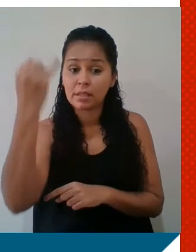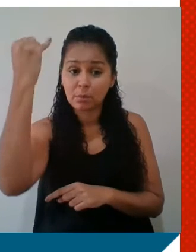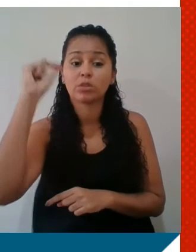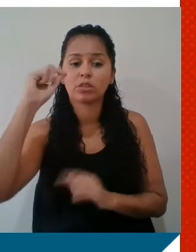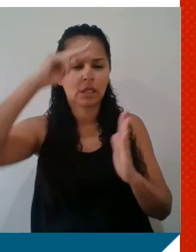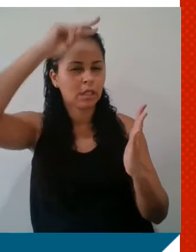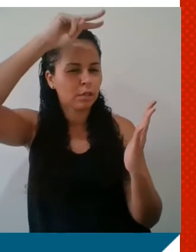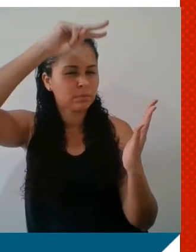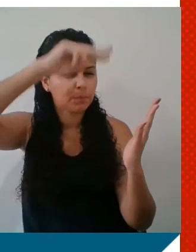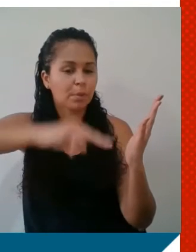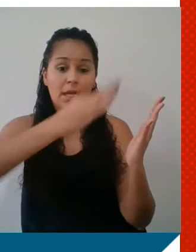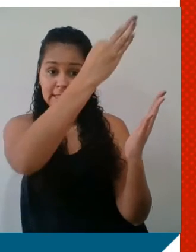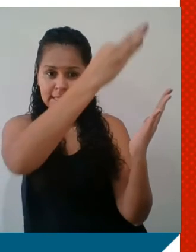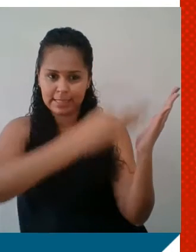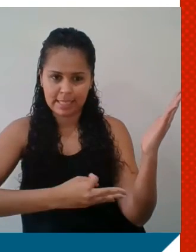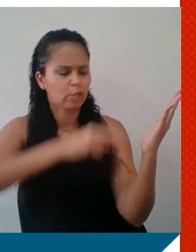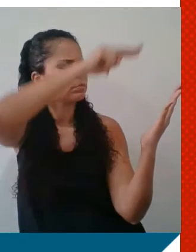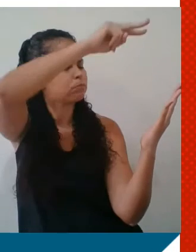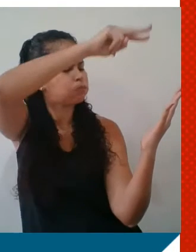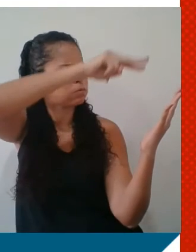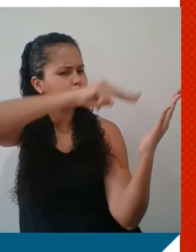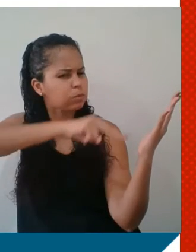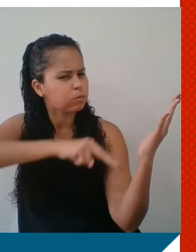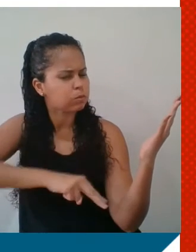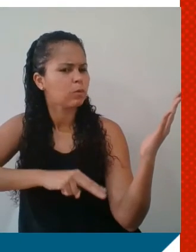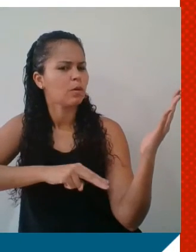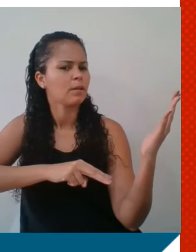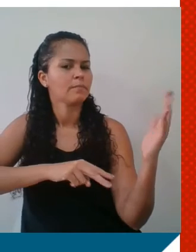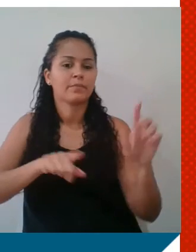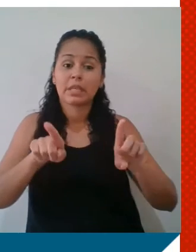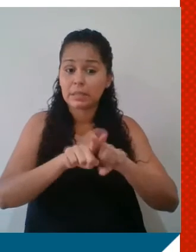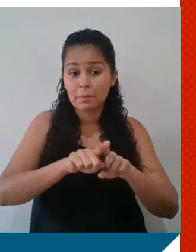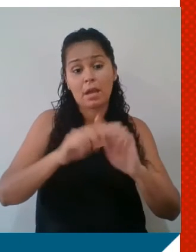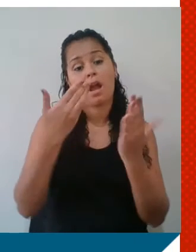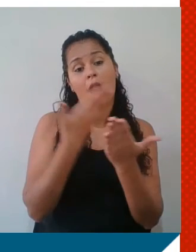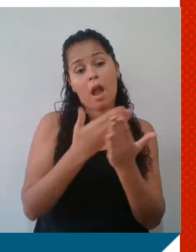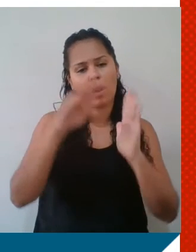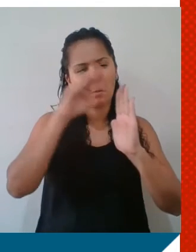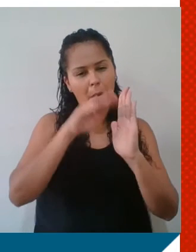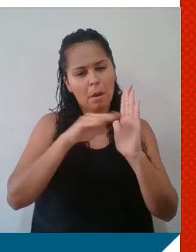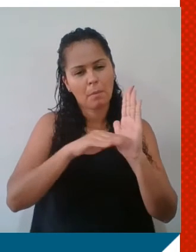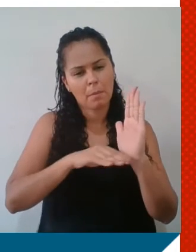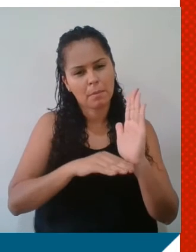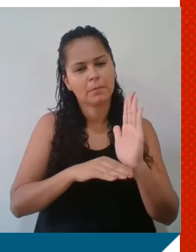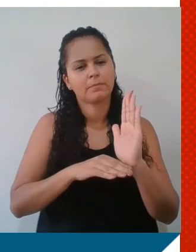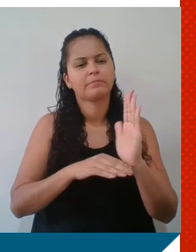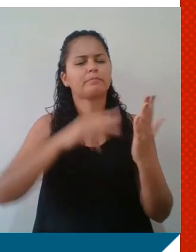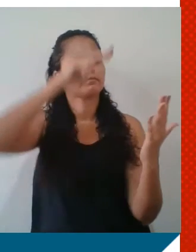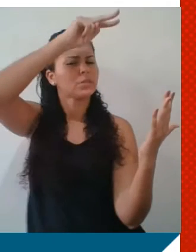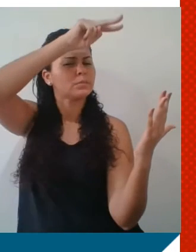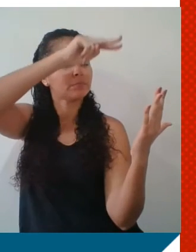você fazer uma leitura completa do texto, ou seja, ou fazer uma leitura completa do roteiro da aula que o professor passou, e a partir